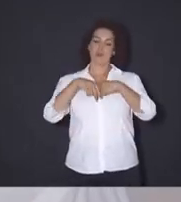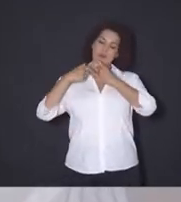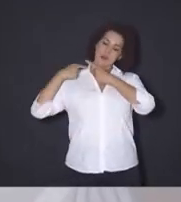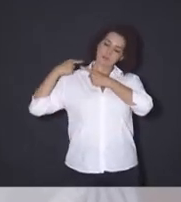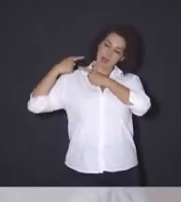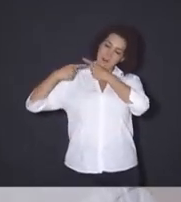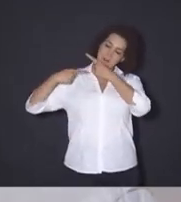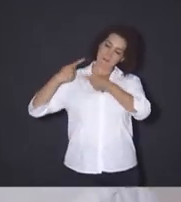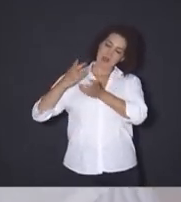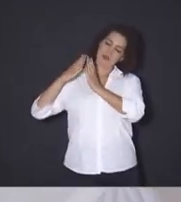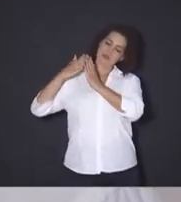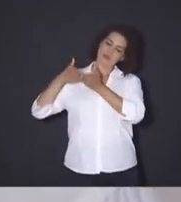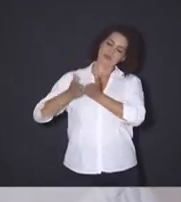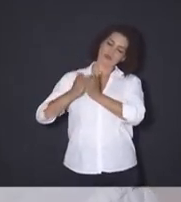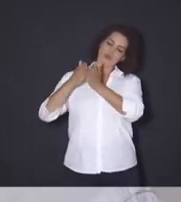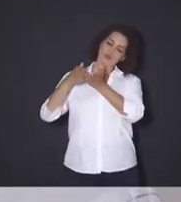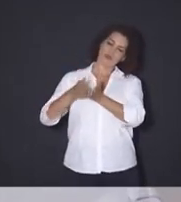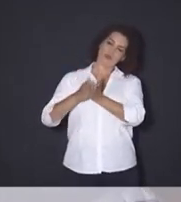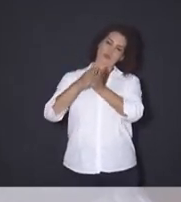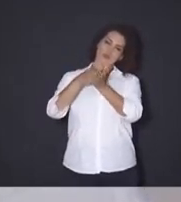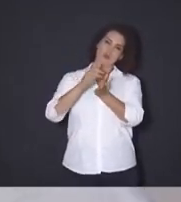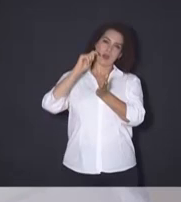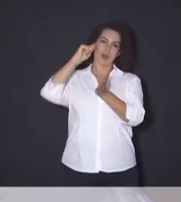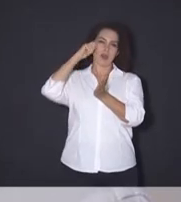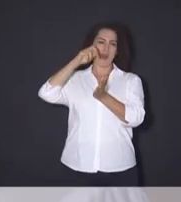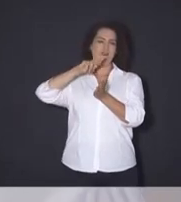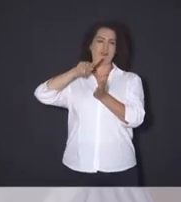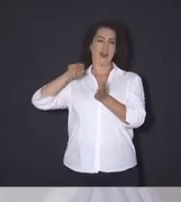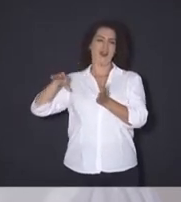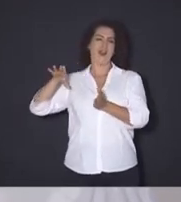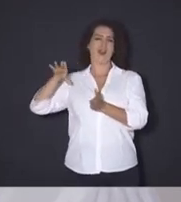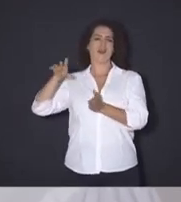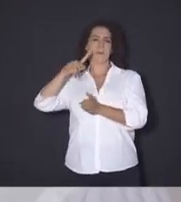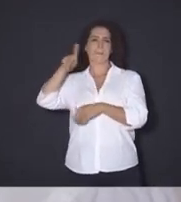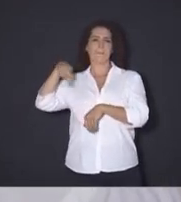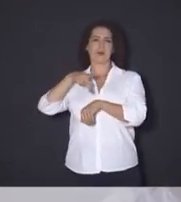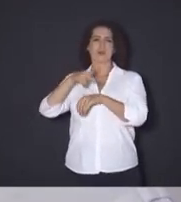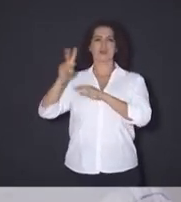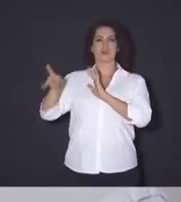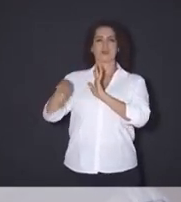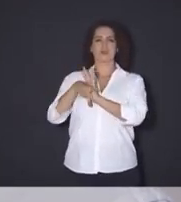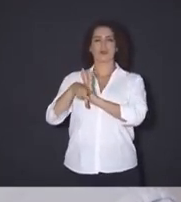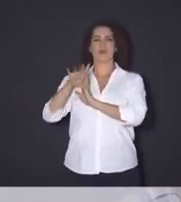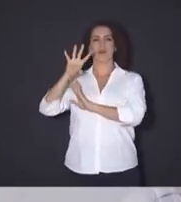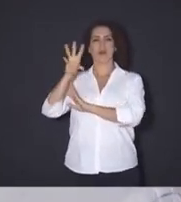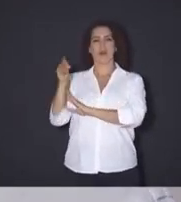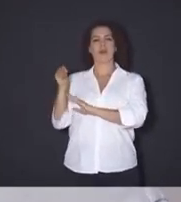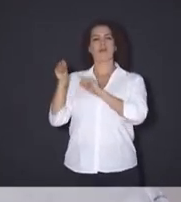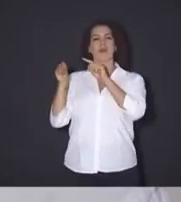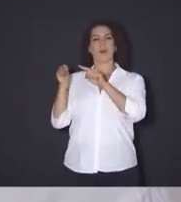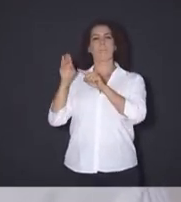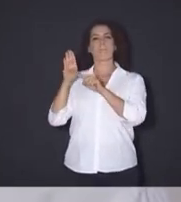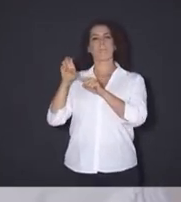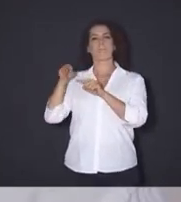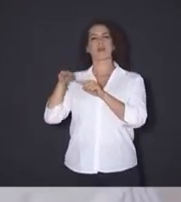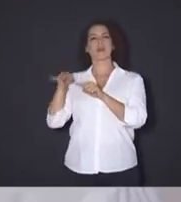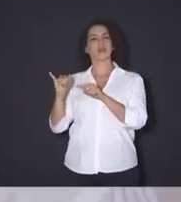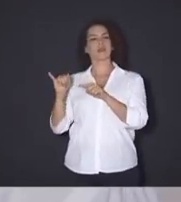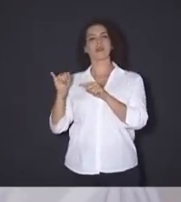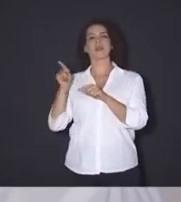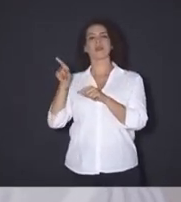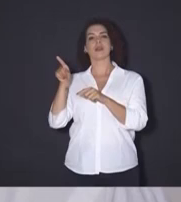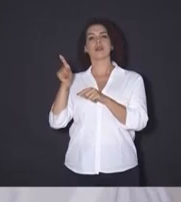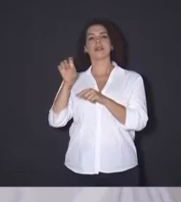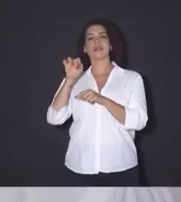né de de vários países africanos como o benin por exemplo onde você dá uma